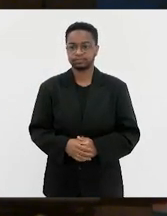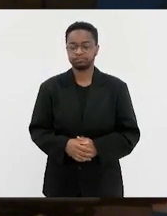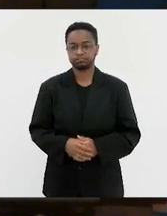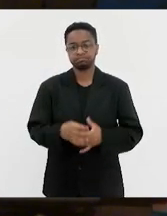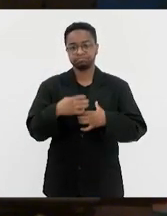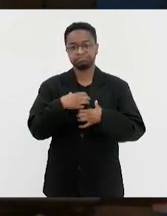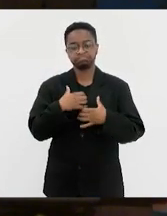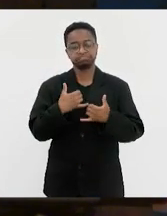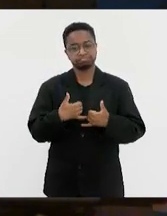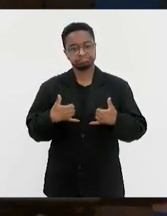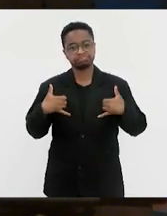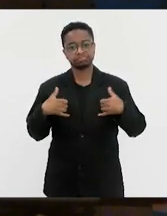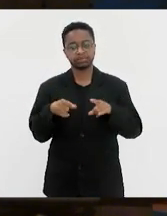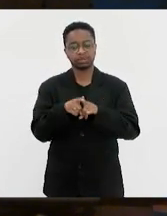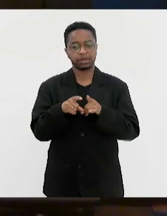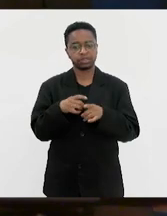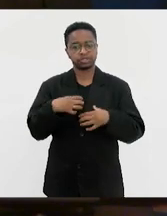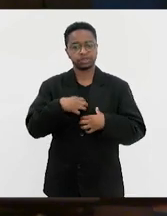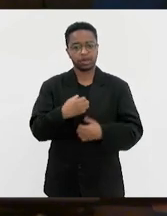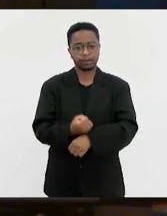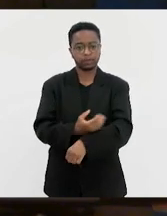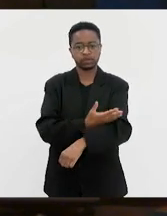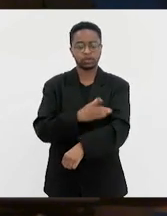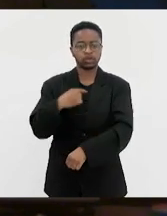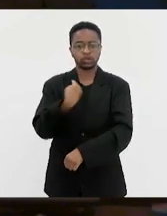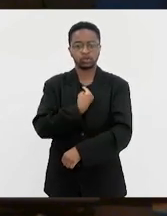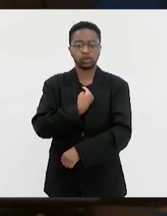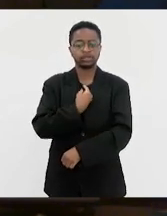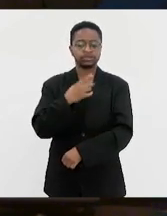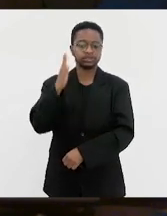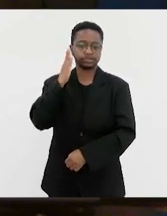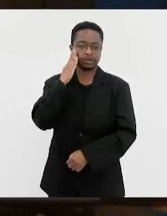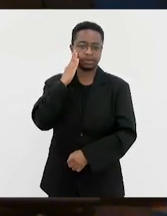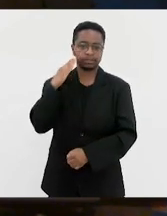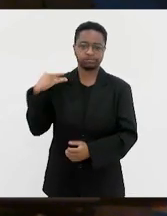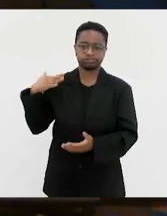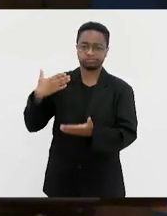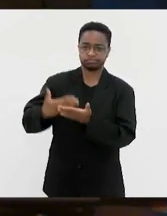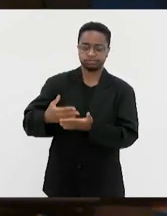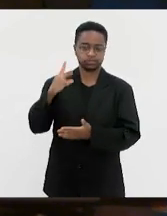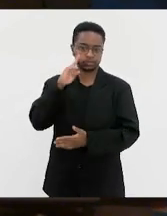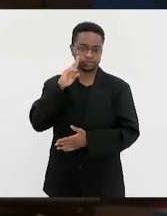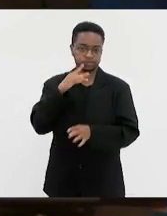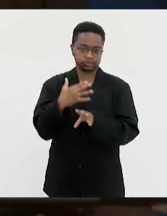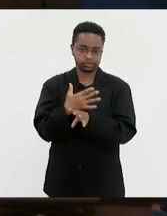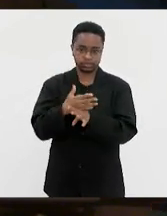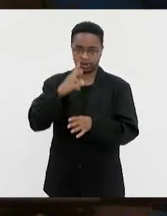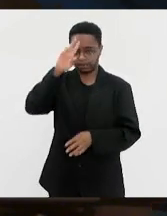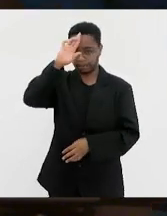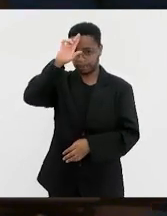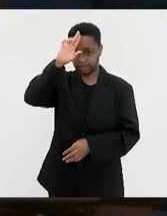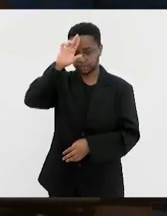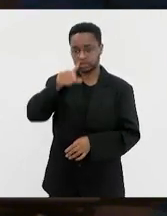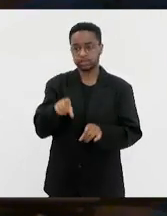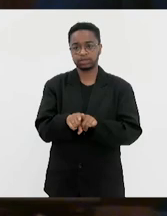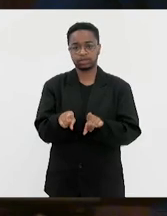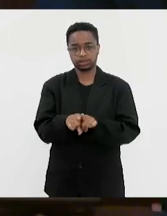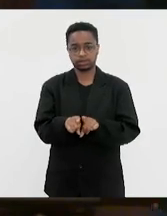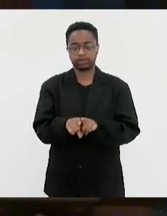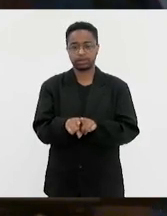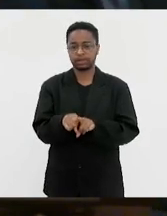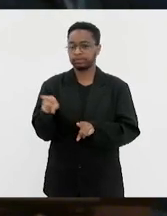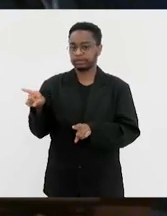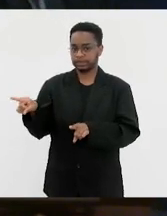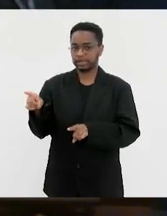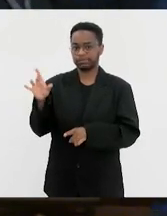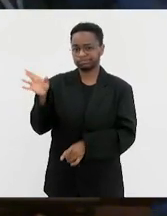e emocionante a gente ouvir a história da cidade de Mesquita, pelo uma cabeça, né, que